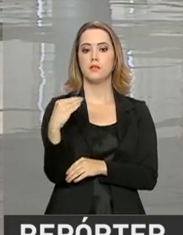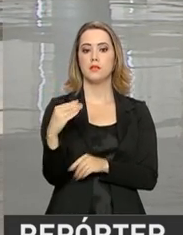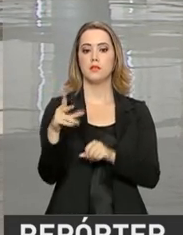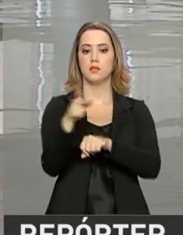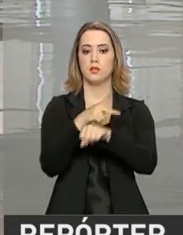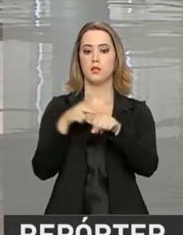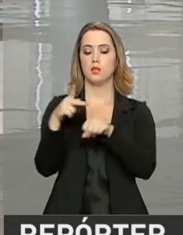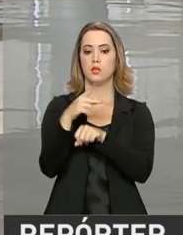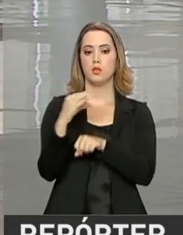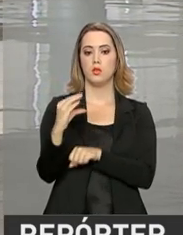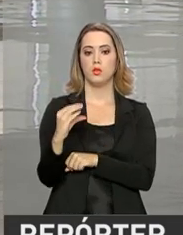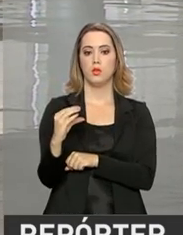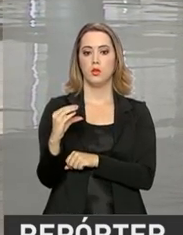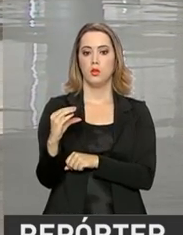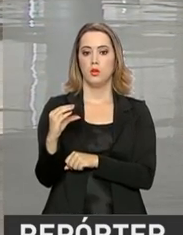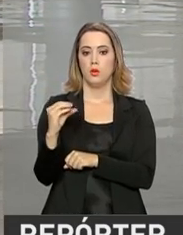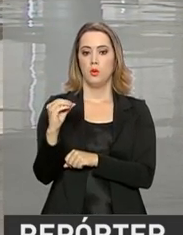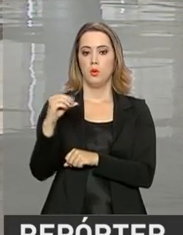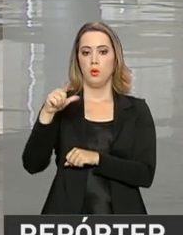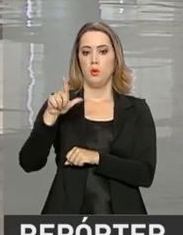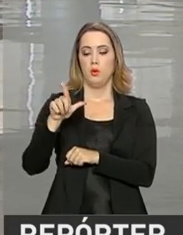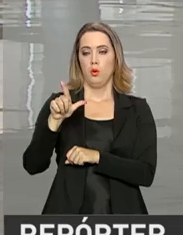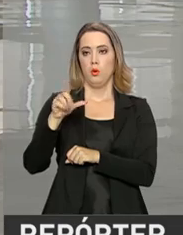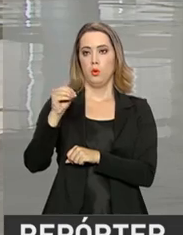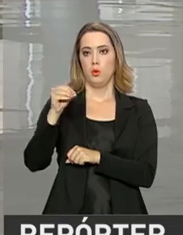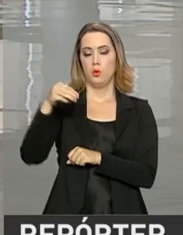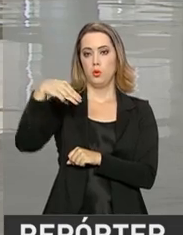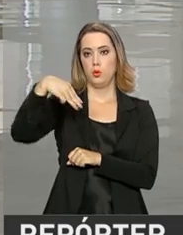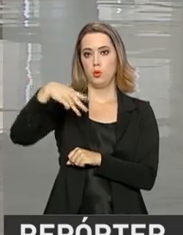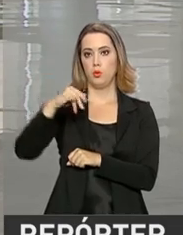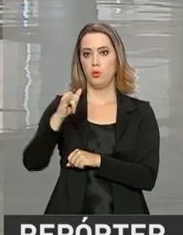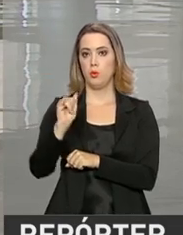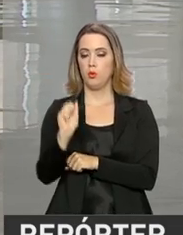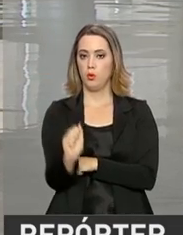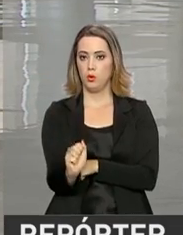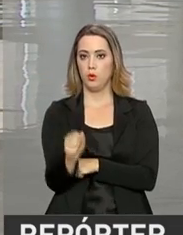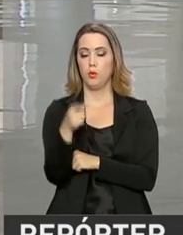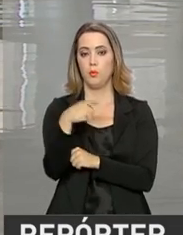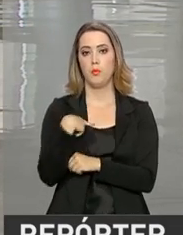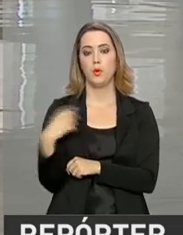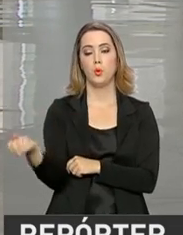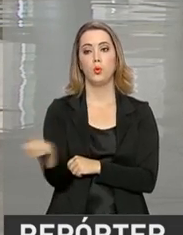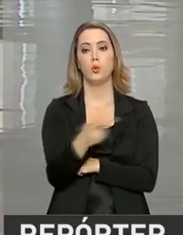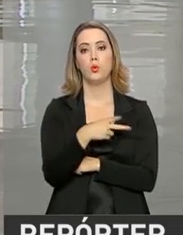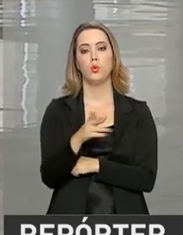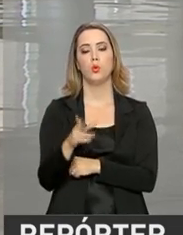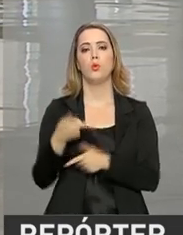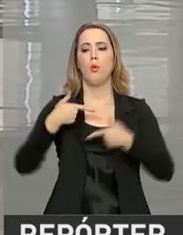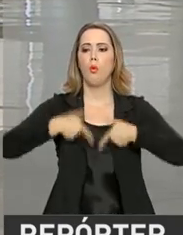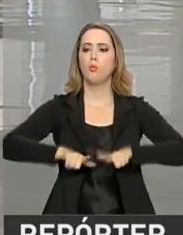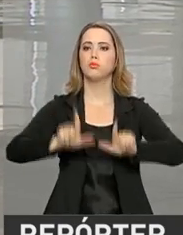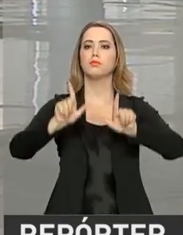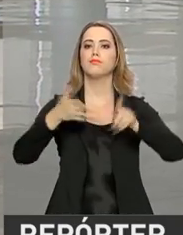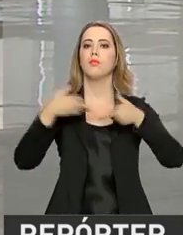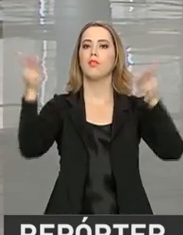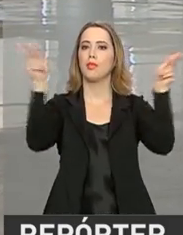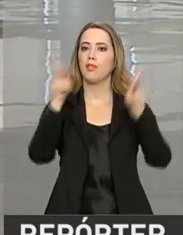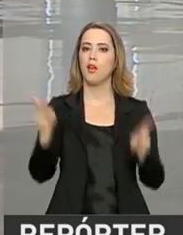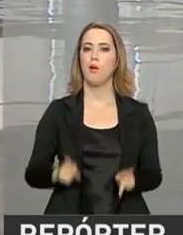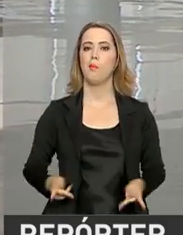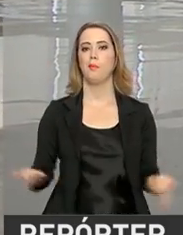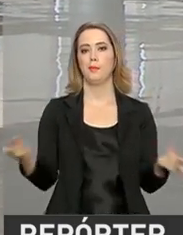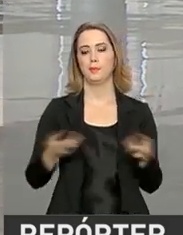Santos ele foi escolhido para ser o novo prêmio Nobel da Paz nesta eleição que ocorre em